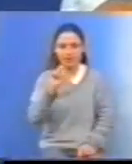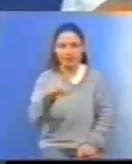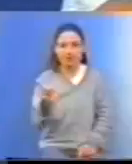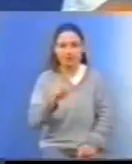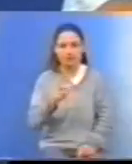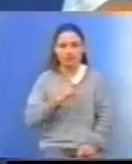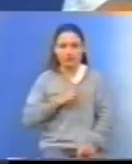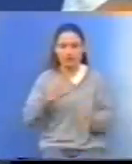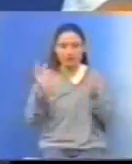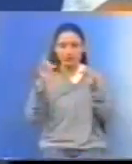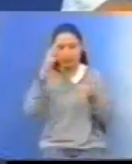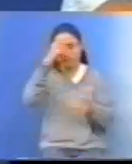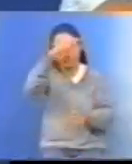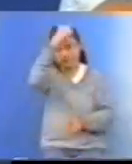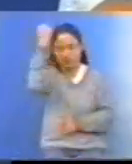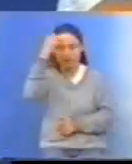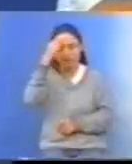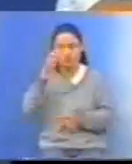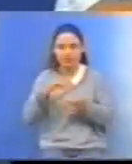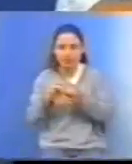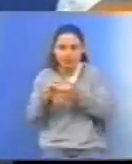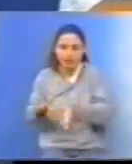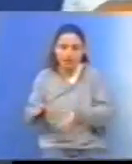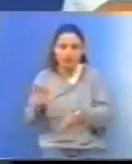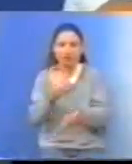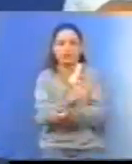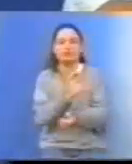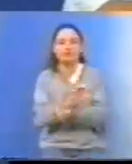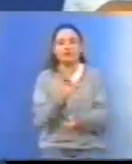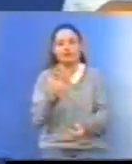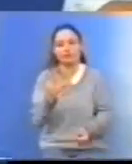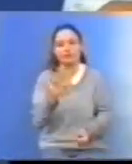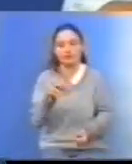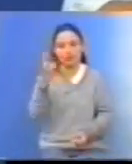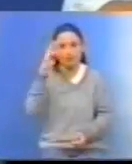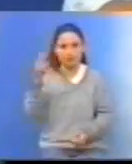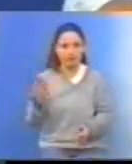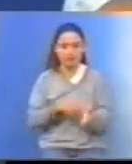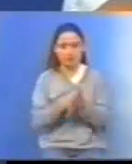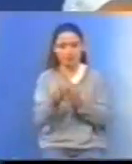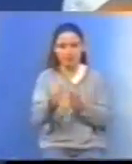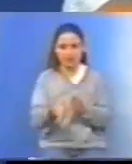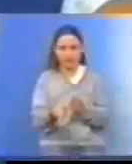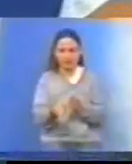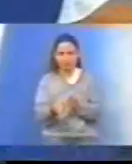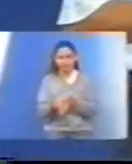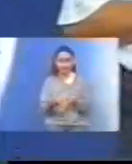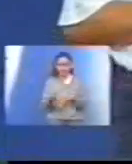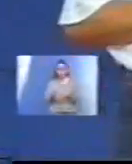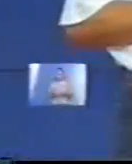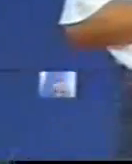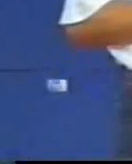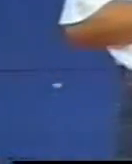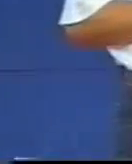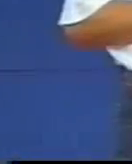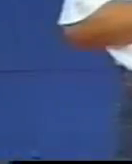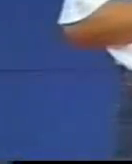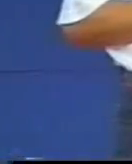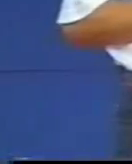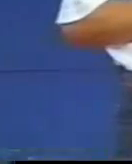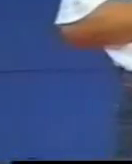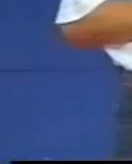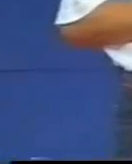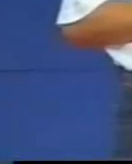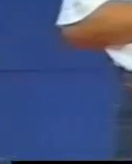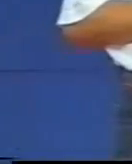ou no seminário, ah, mas não vai adiantar eu querer ser padre, porque eu não estudei nada ainda no seminário, até eu fazer todo o